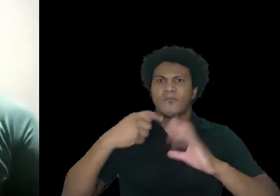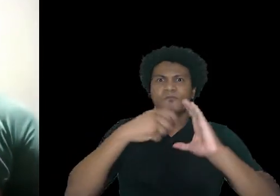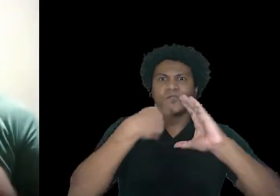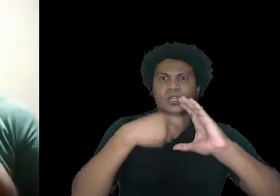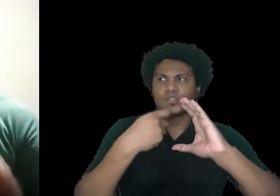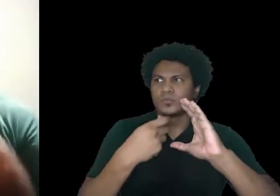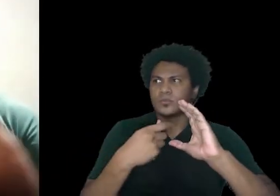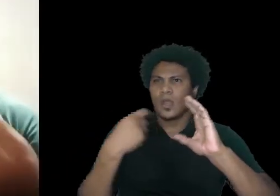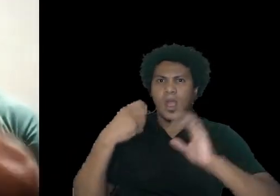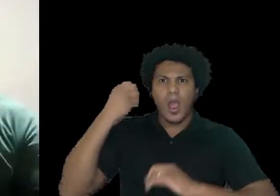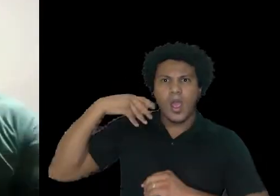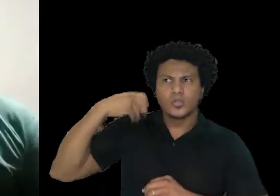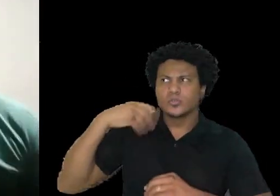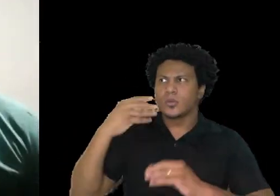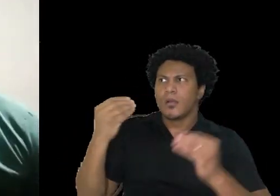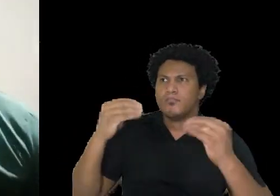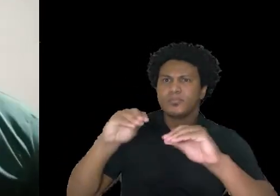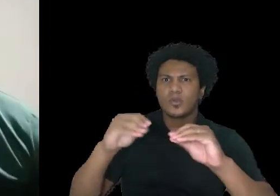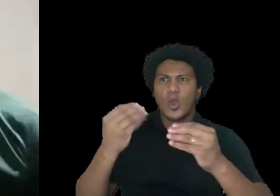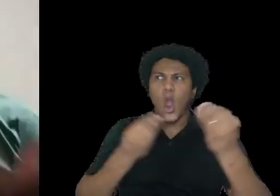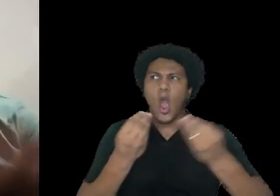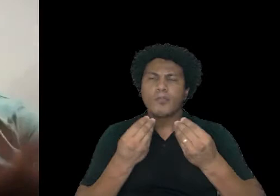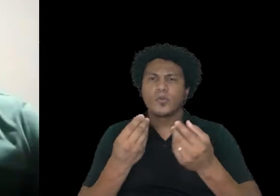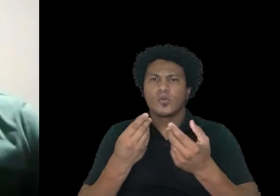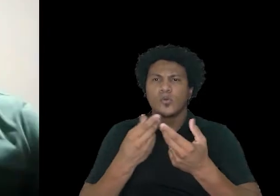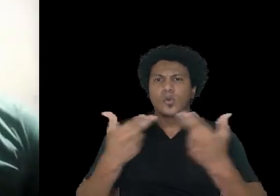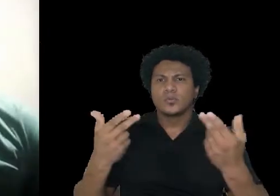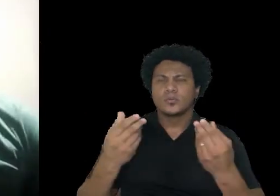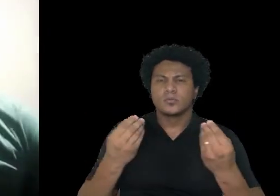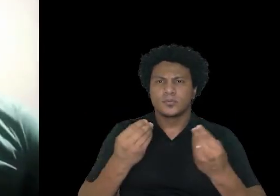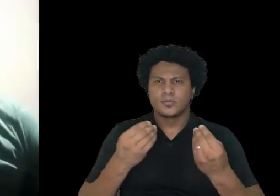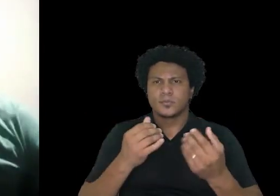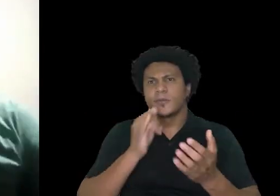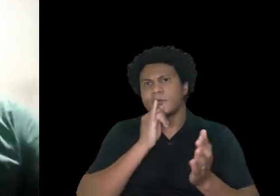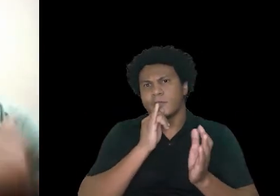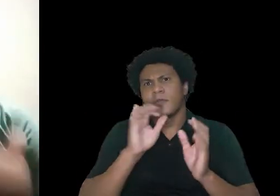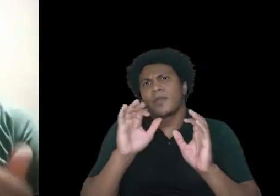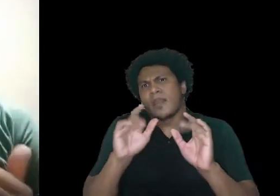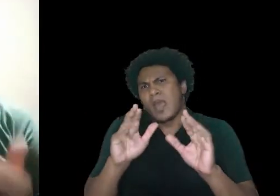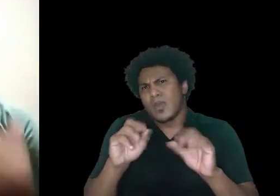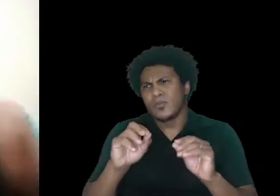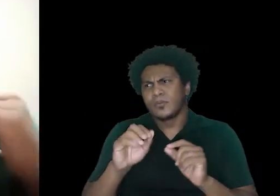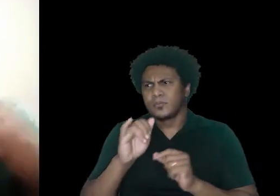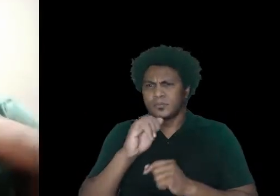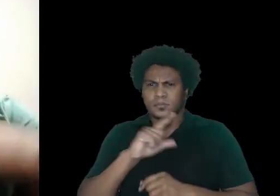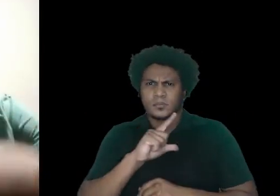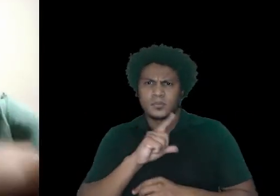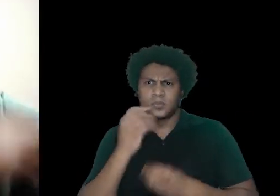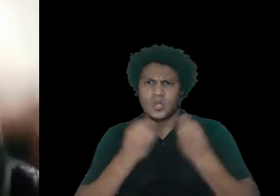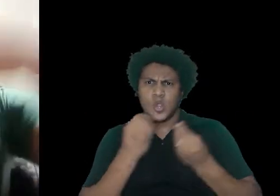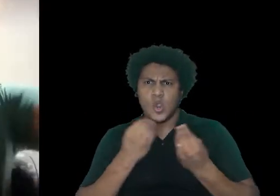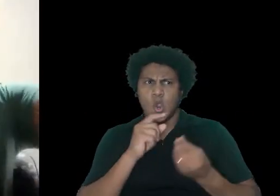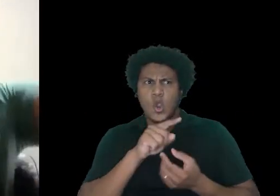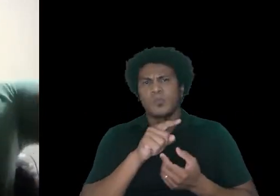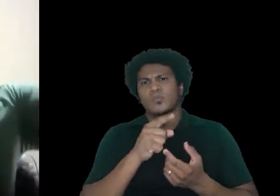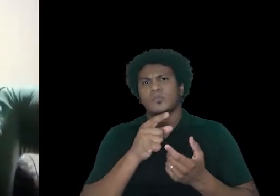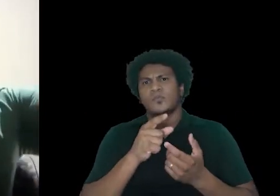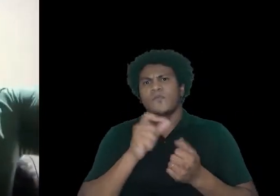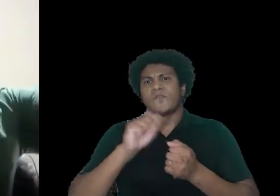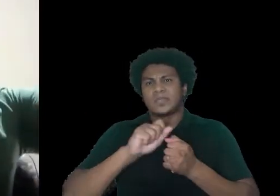Que é, eu preciso do vídeo, vai ter que ter audiodescrição, nem que seja, aqui não seja aquilo